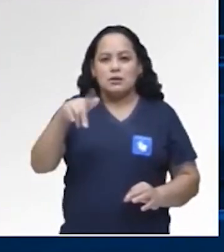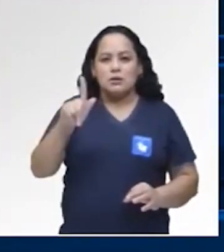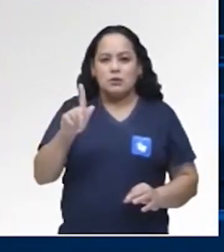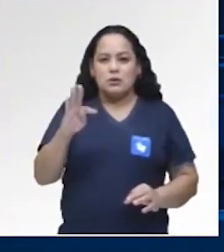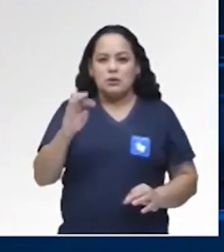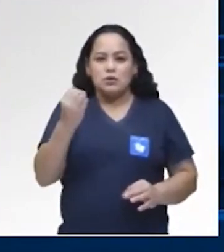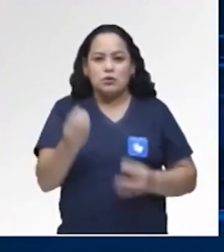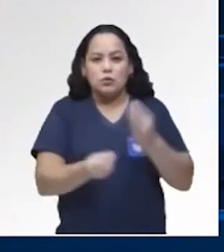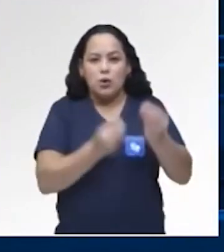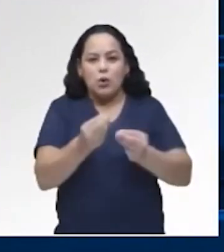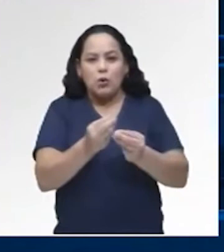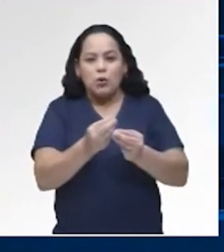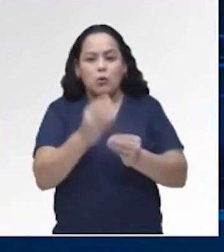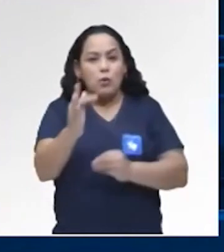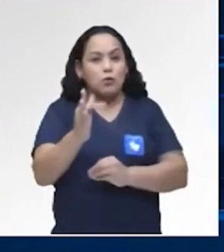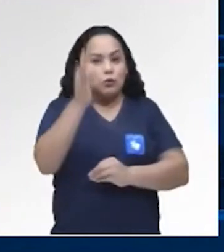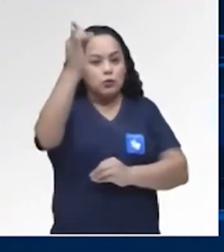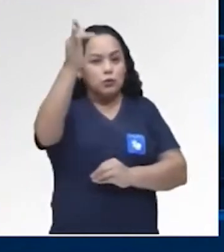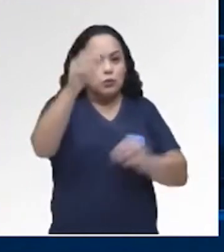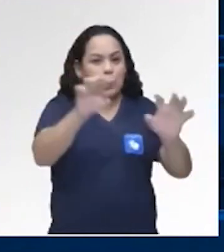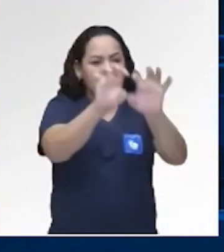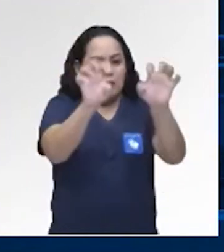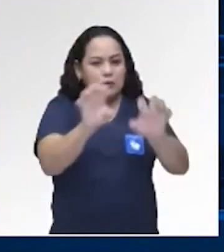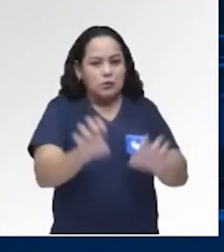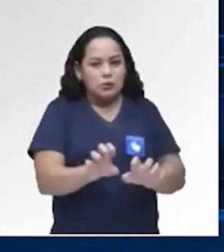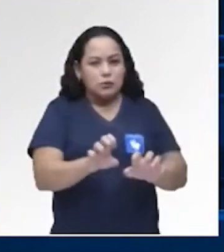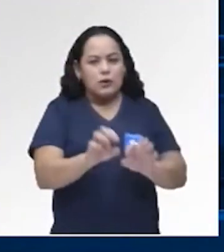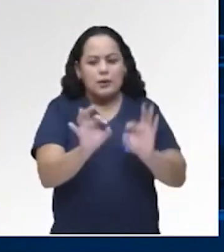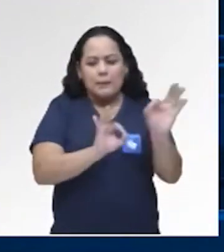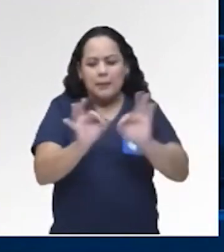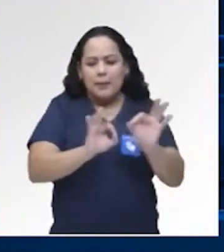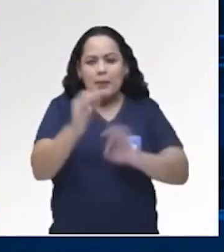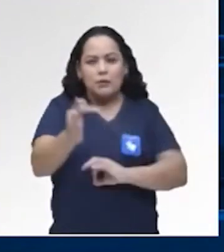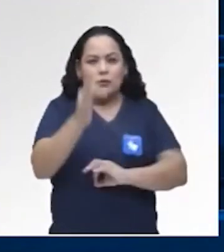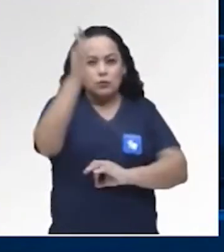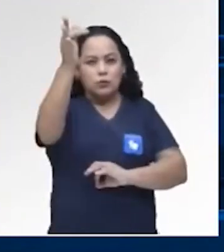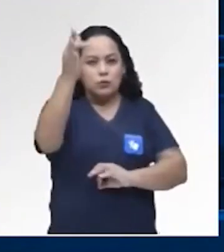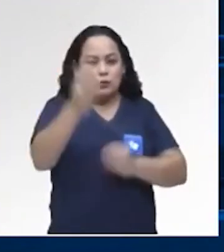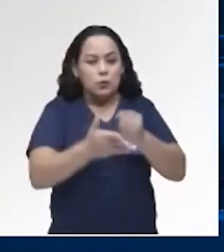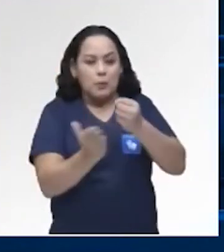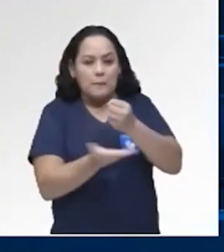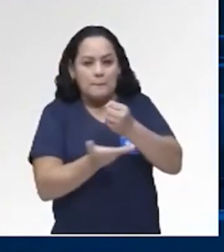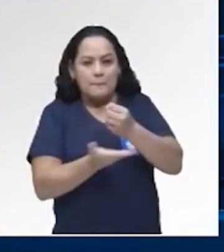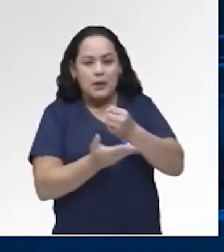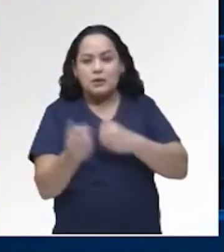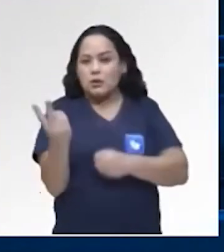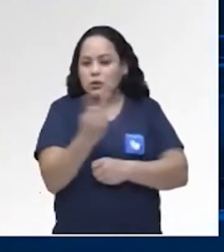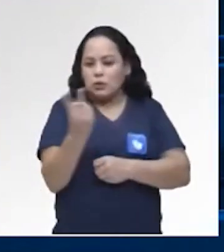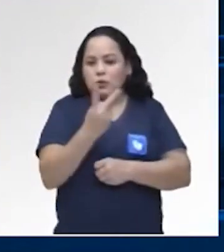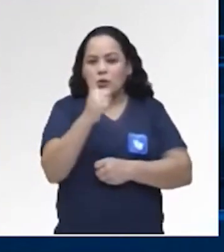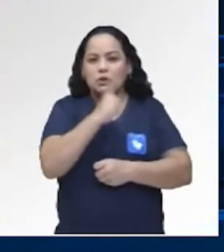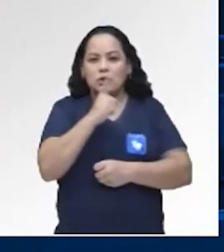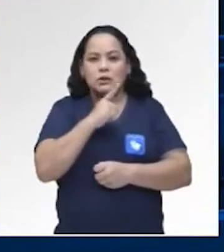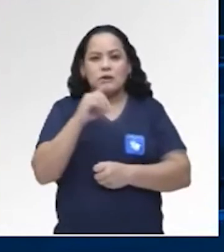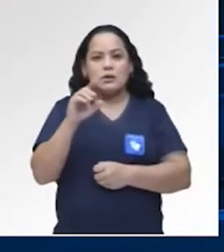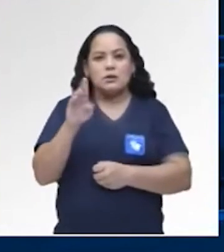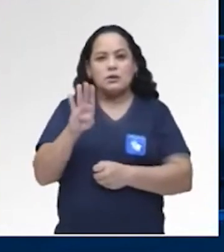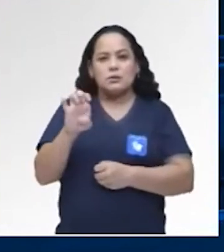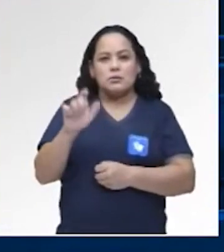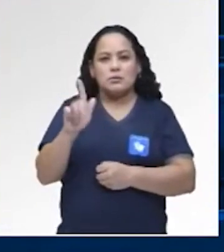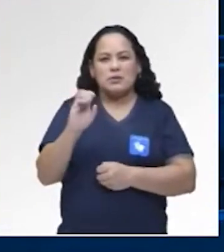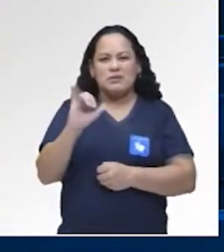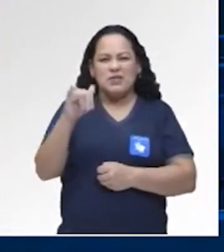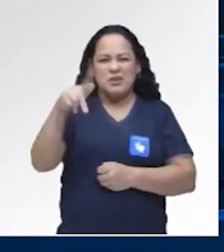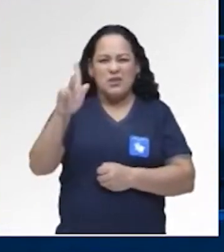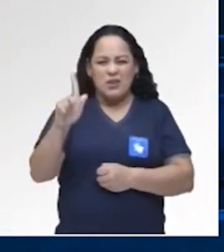É um formador de futuro, é uma estrutura que forma futuro. Em língua inglesa, basicamente, nós temos duas, que é o be going to, a